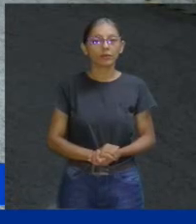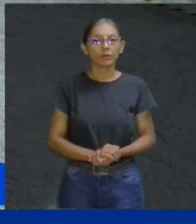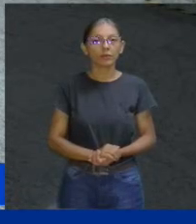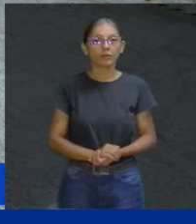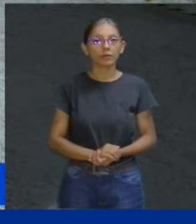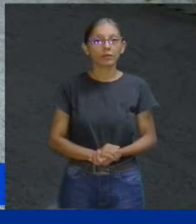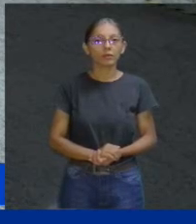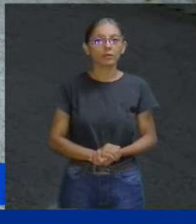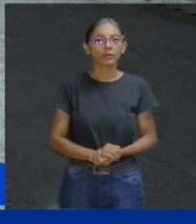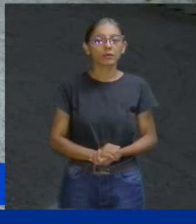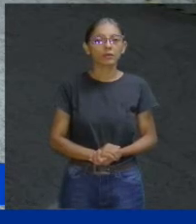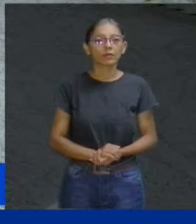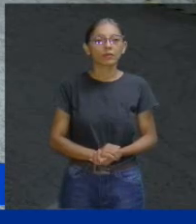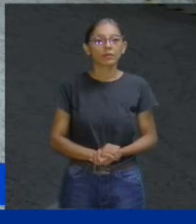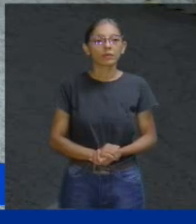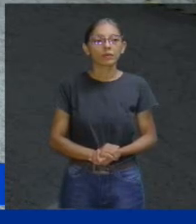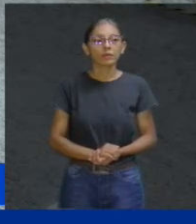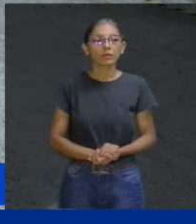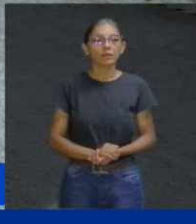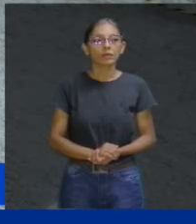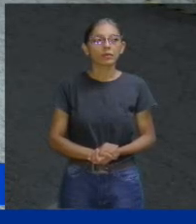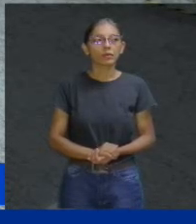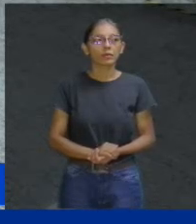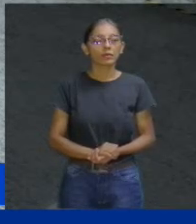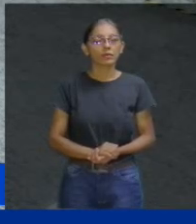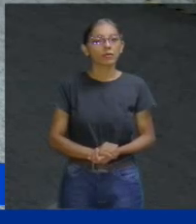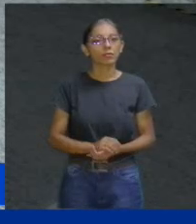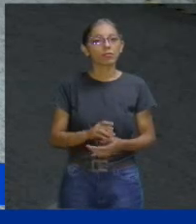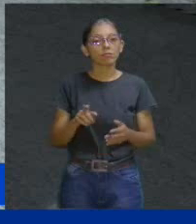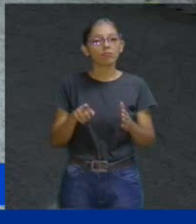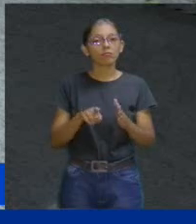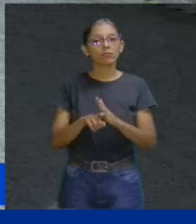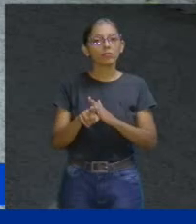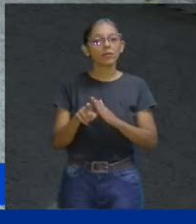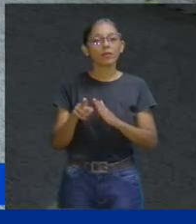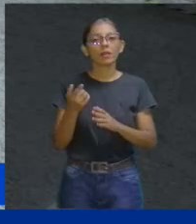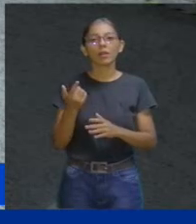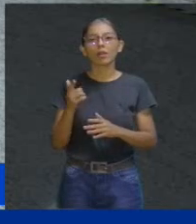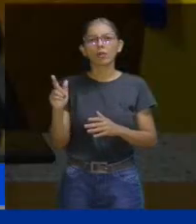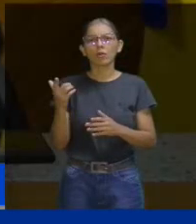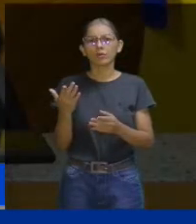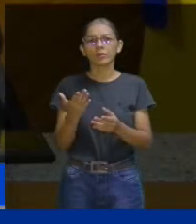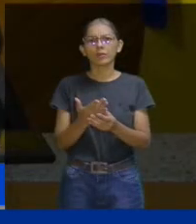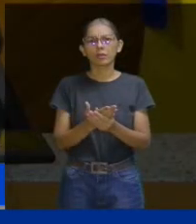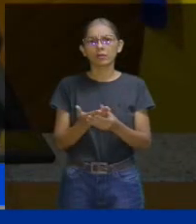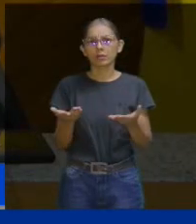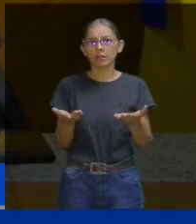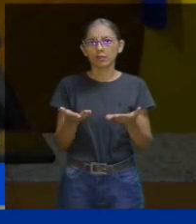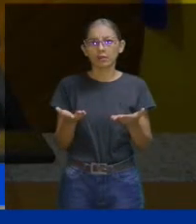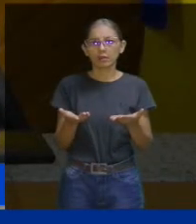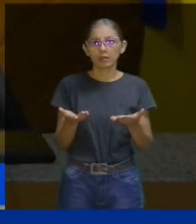Permanece a imagem ampla do plenário, com a palavra de Maria do Mário Se há processo em mesa.